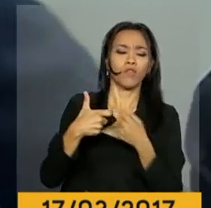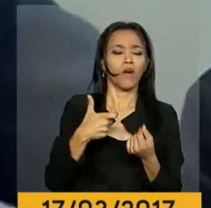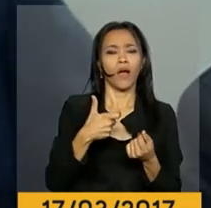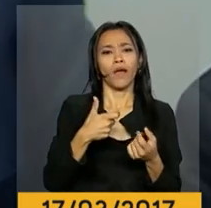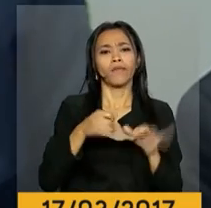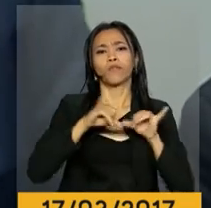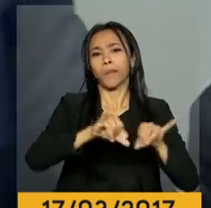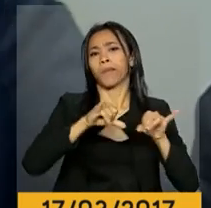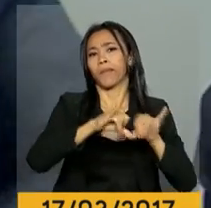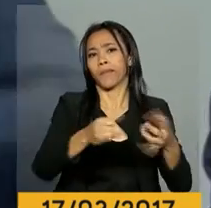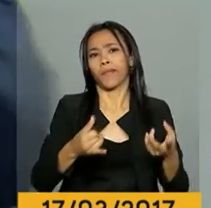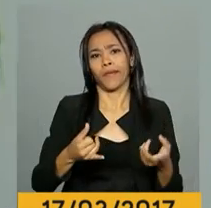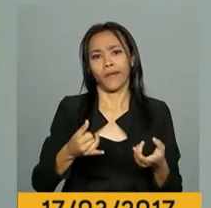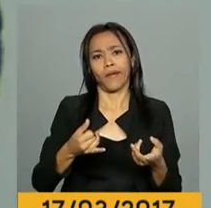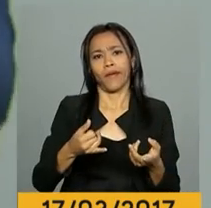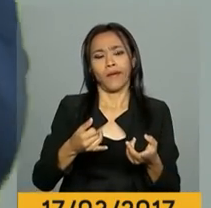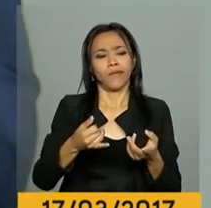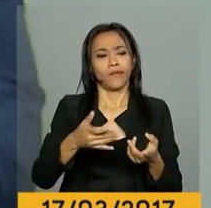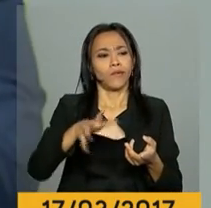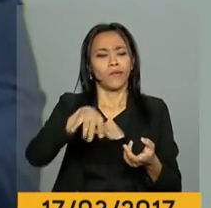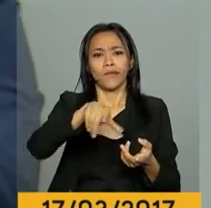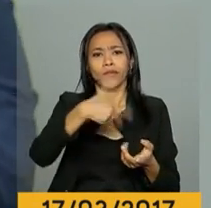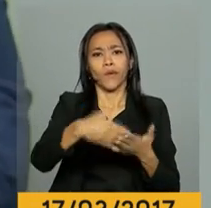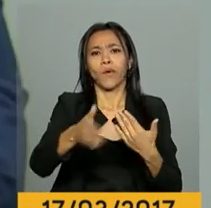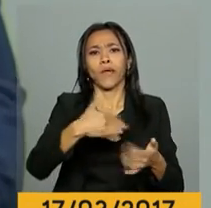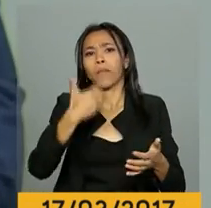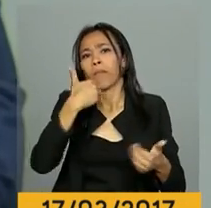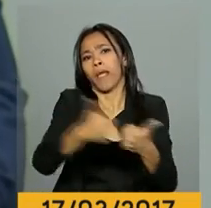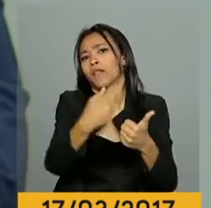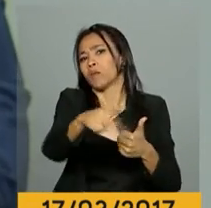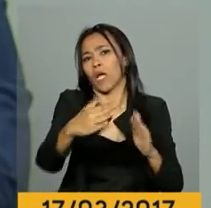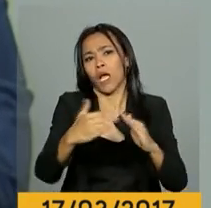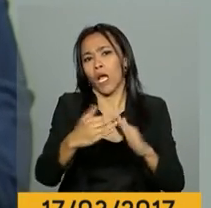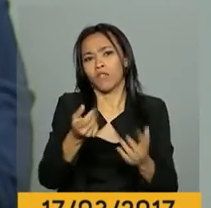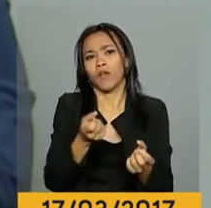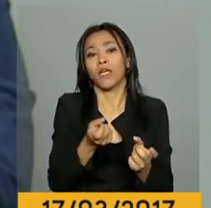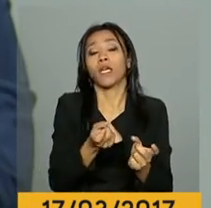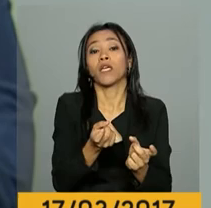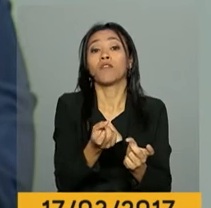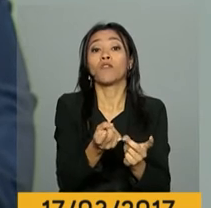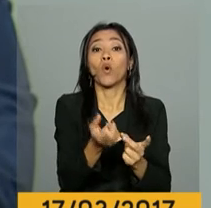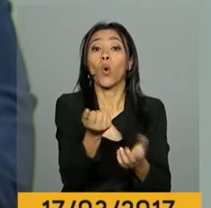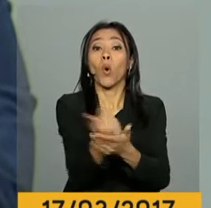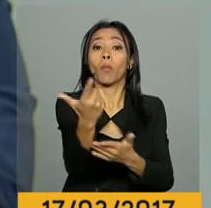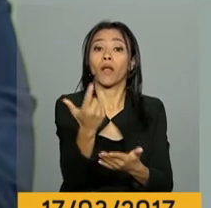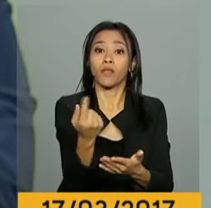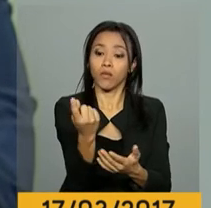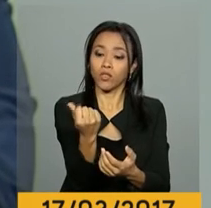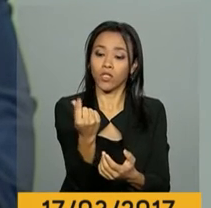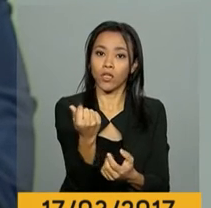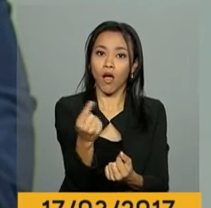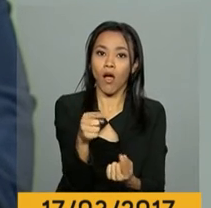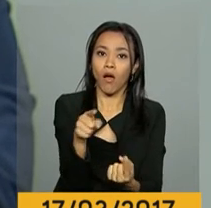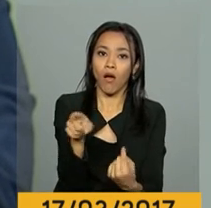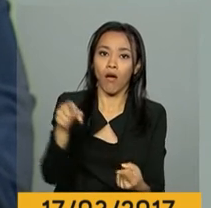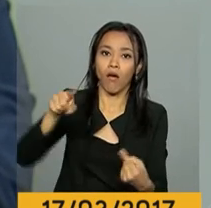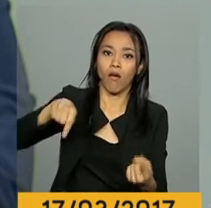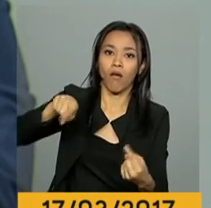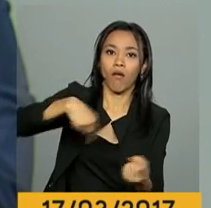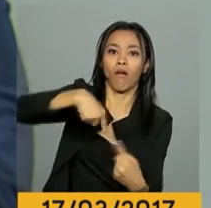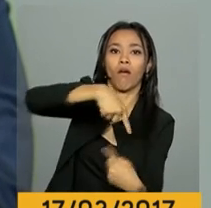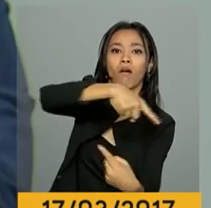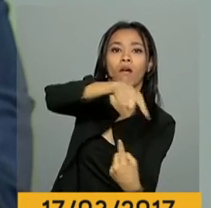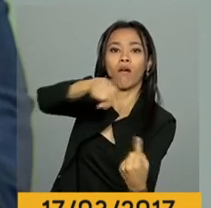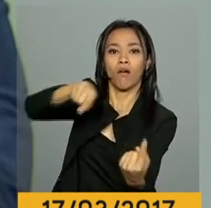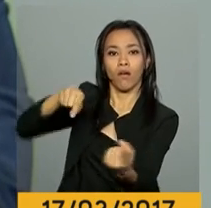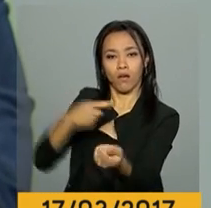mercadinho, na venda, no armazém, onde seja, portanto, movimentando a economia brasileira.